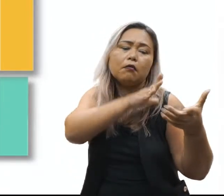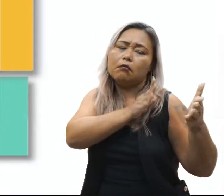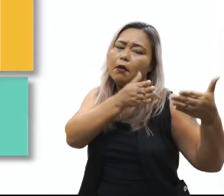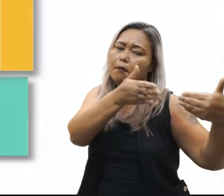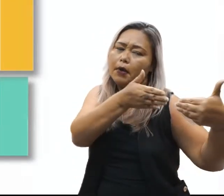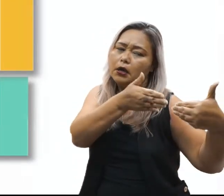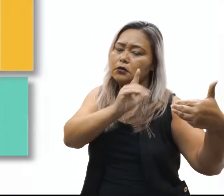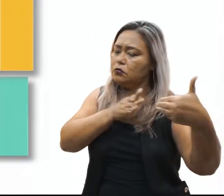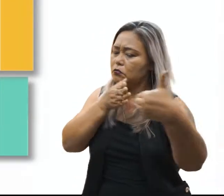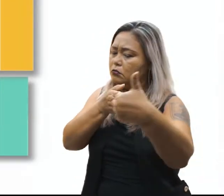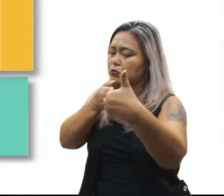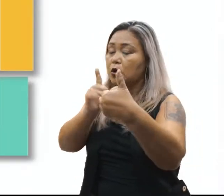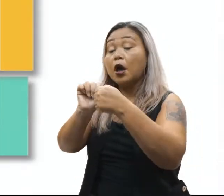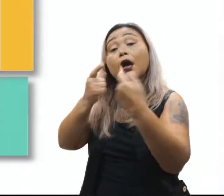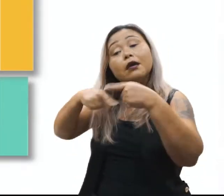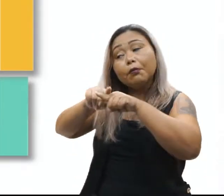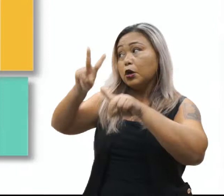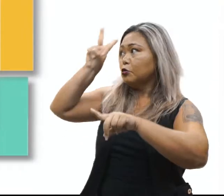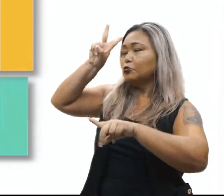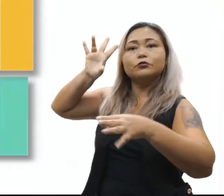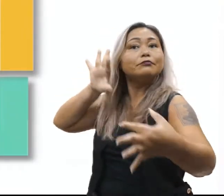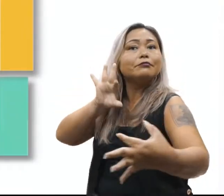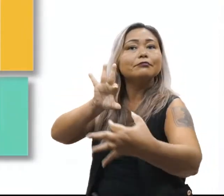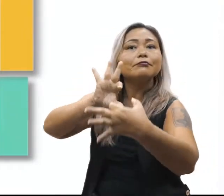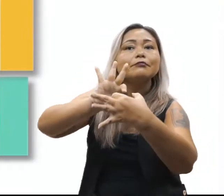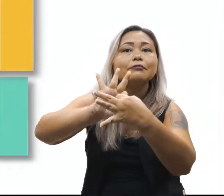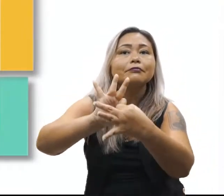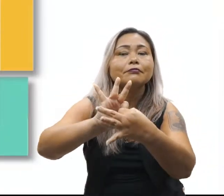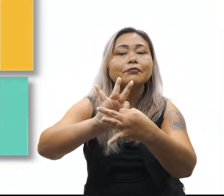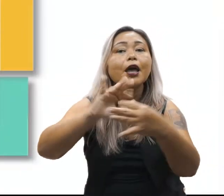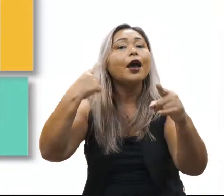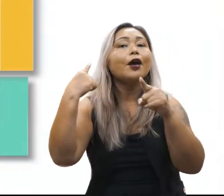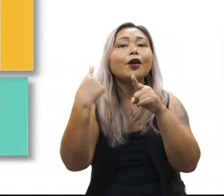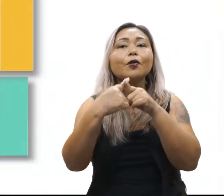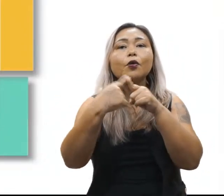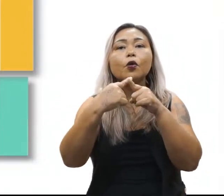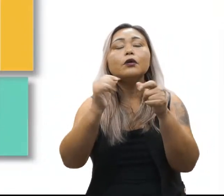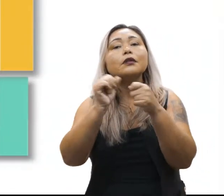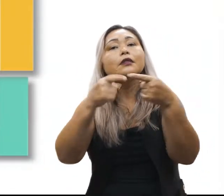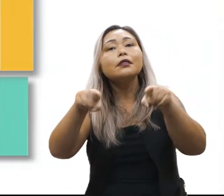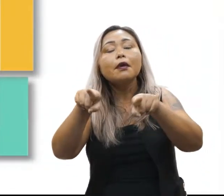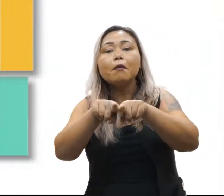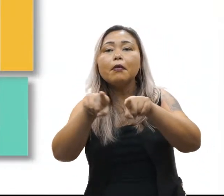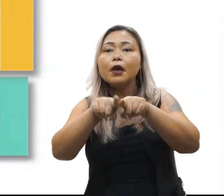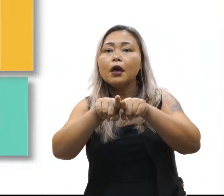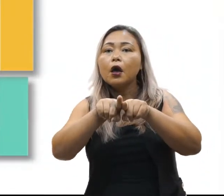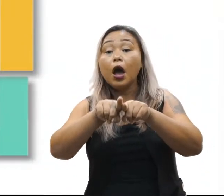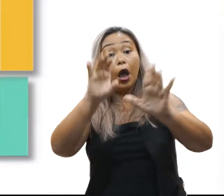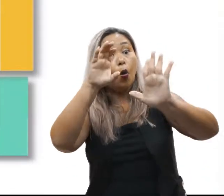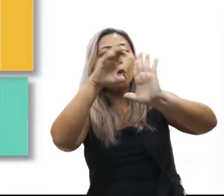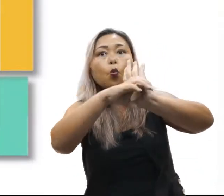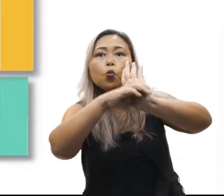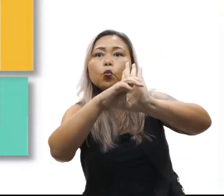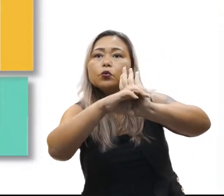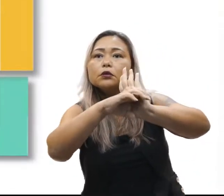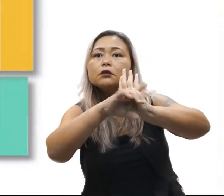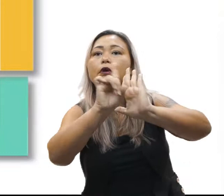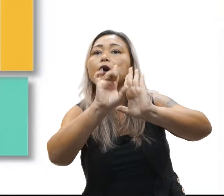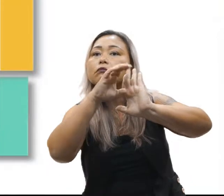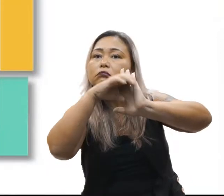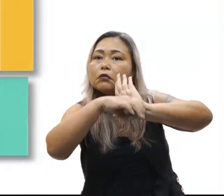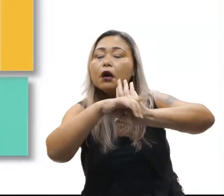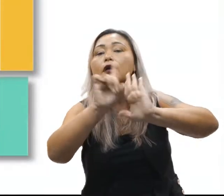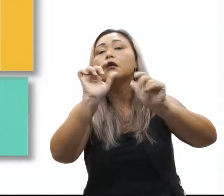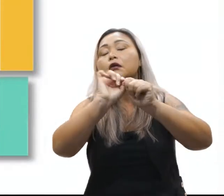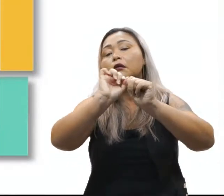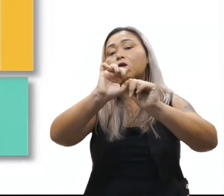algumas questões históricas e também, por que não dizer, algumas questões conceituais. Então, a gente vai falar dos